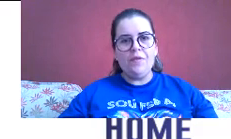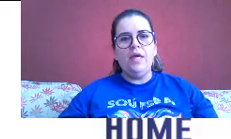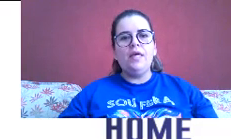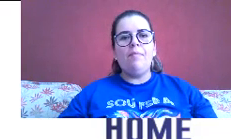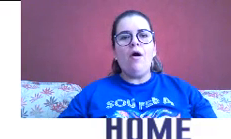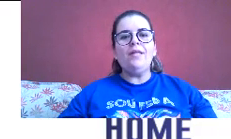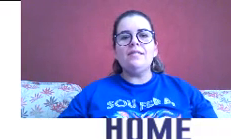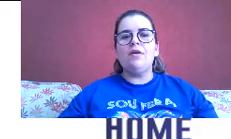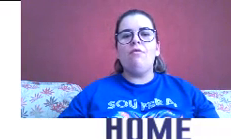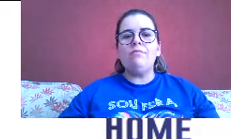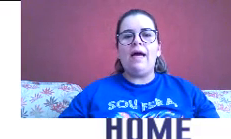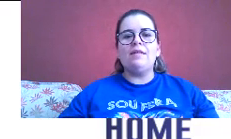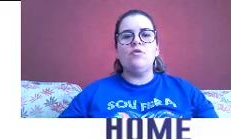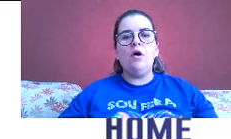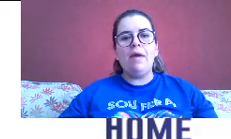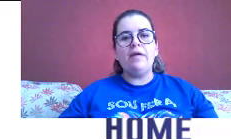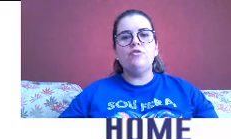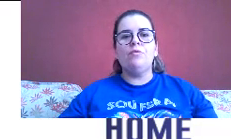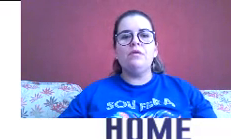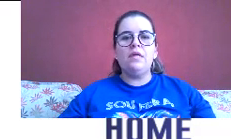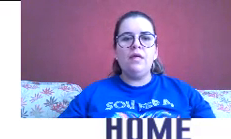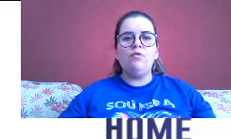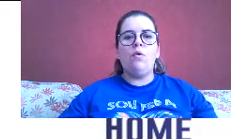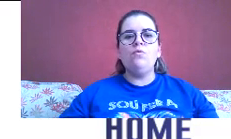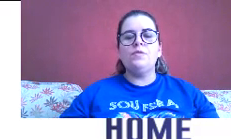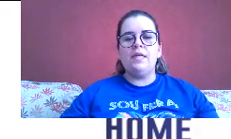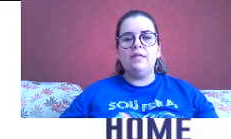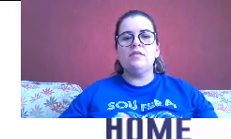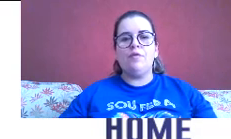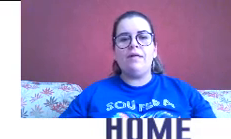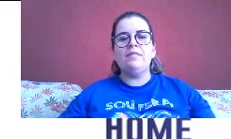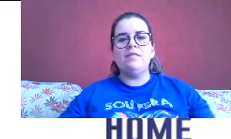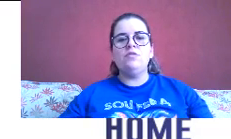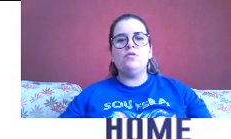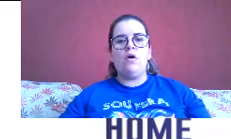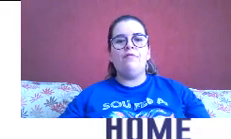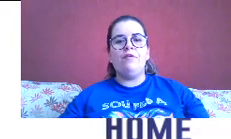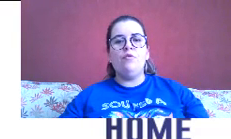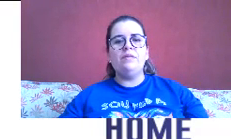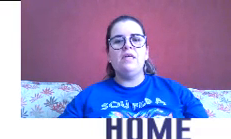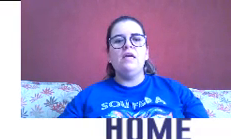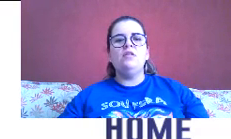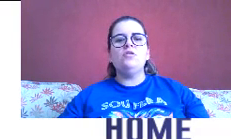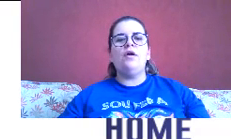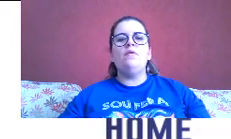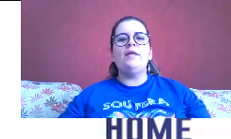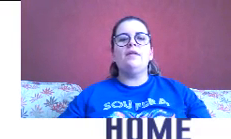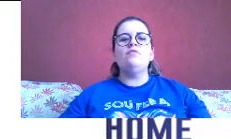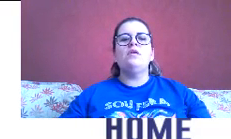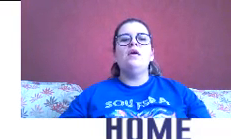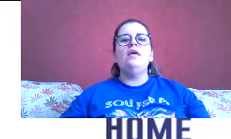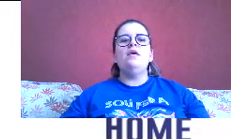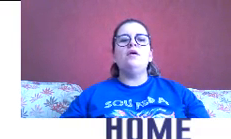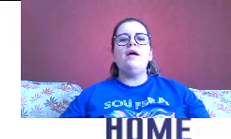bom que podem ser contadas oralmente ou por escrito ou serem transformadas em his filmes história em